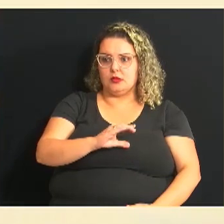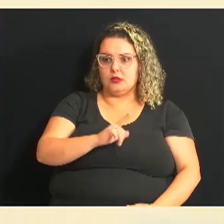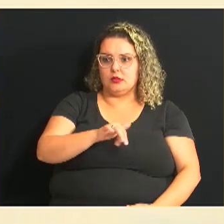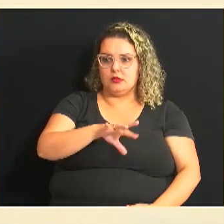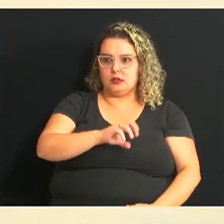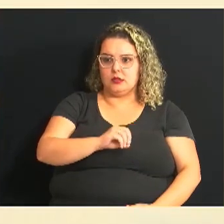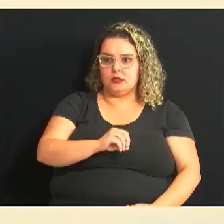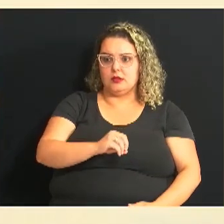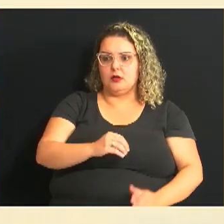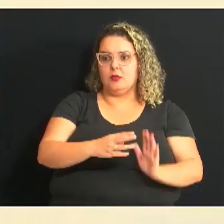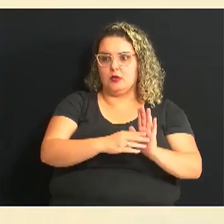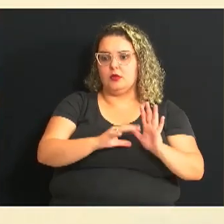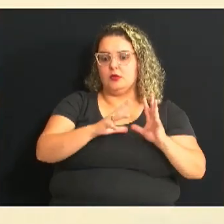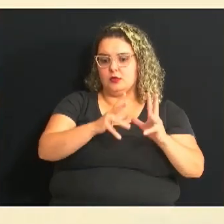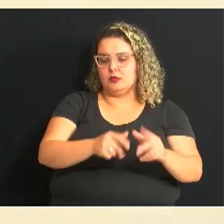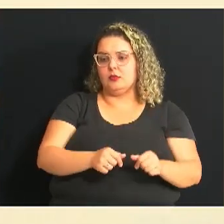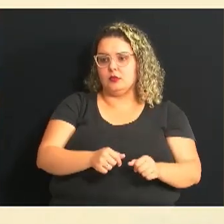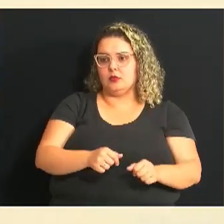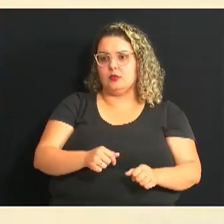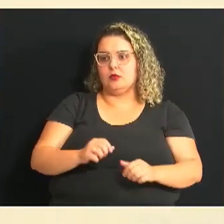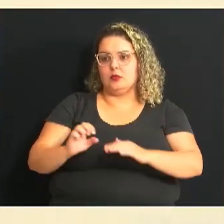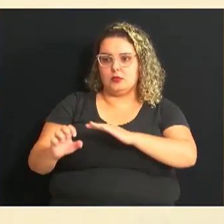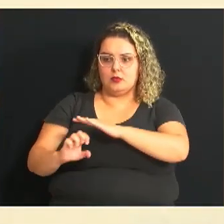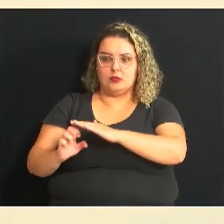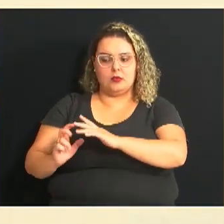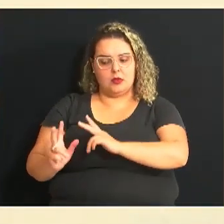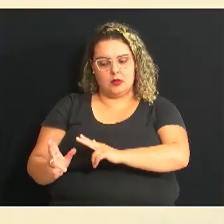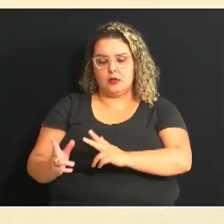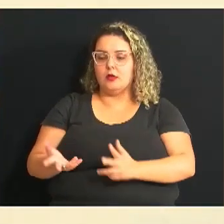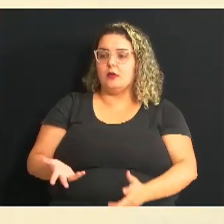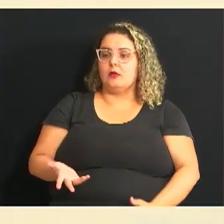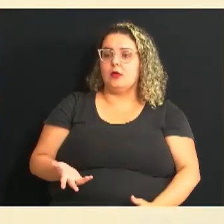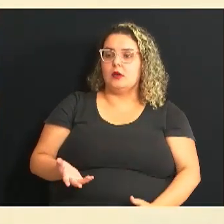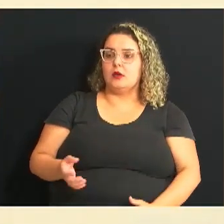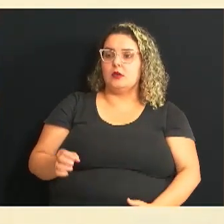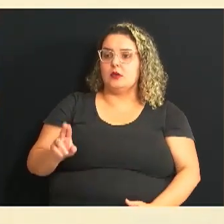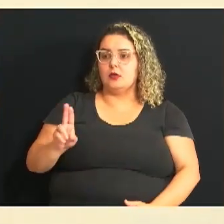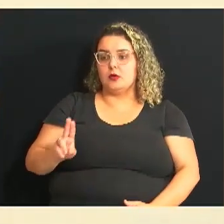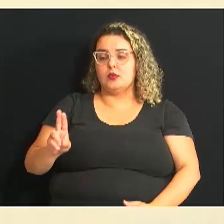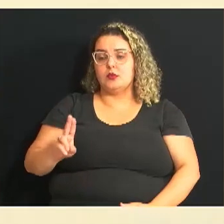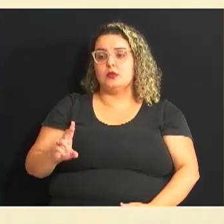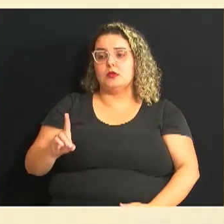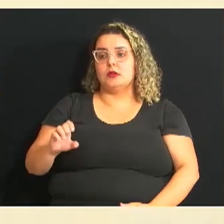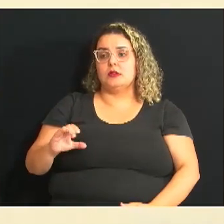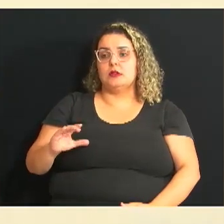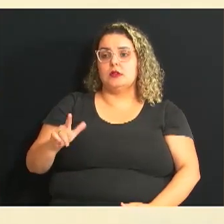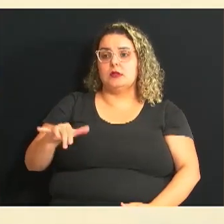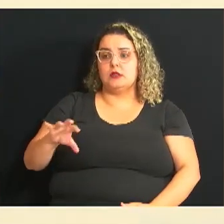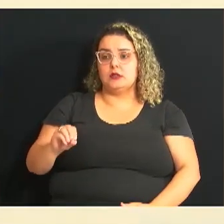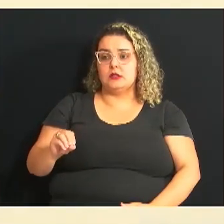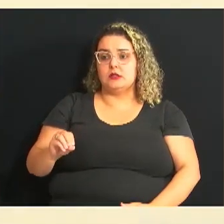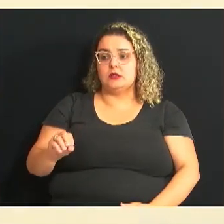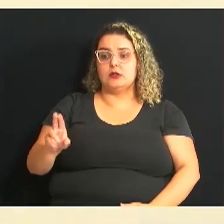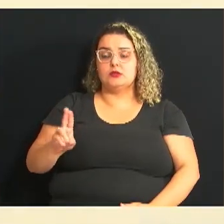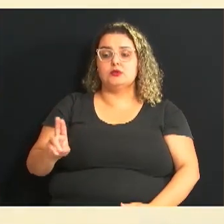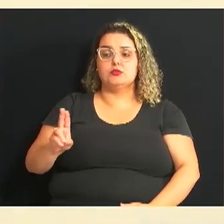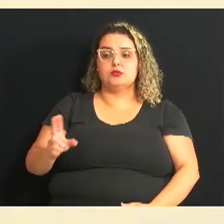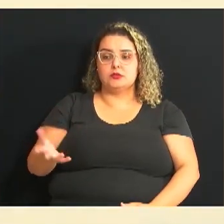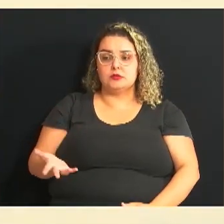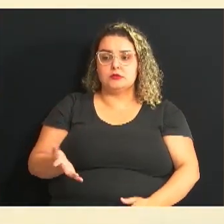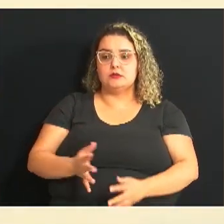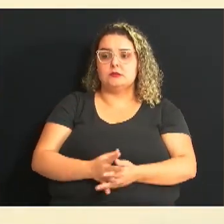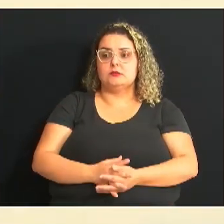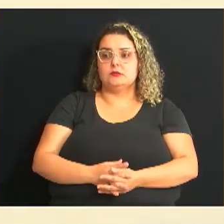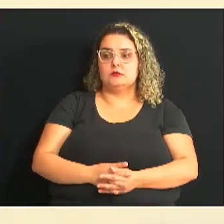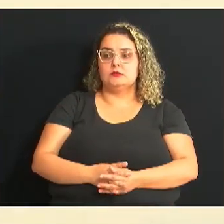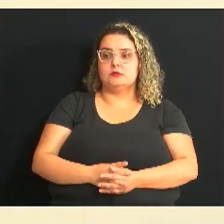modelo completo, pessoa jurídica, idem. Somente aquela que utiliza aquela declaração, que utilizam